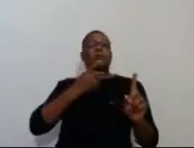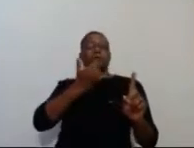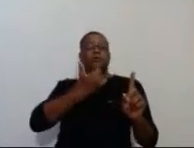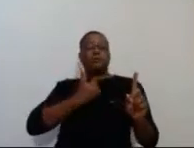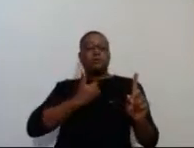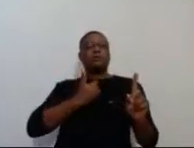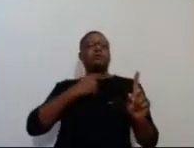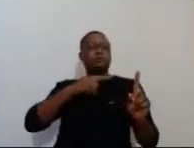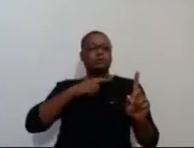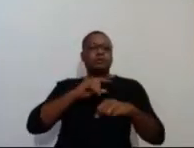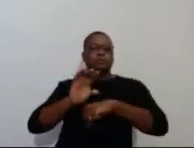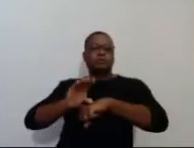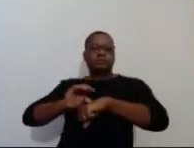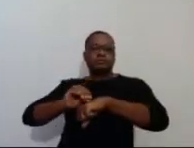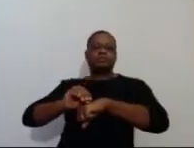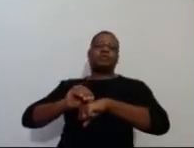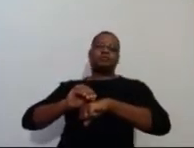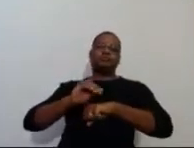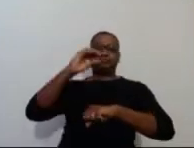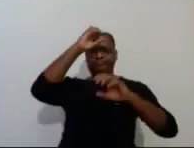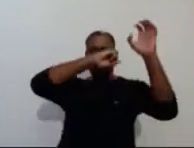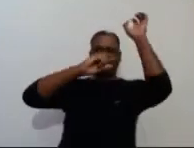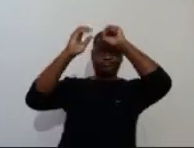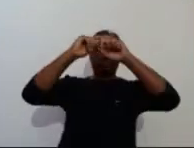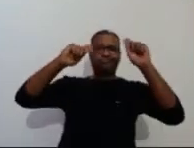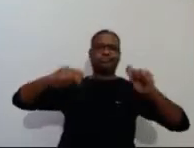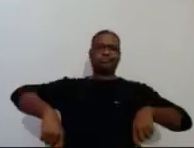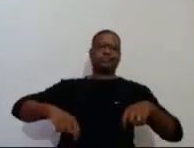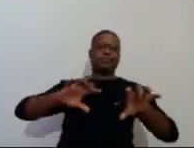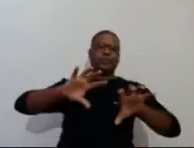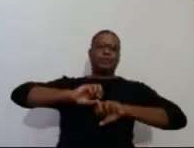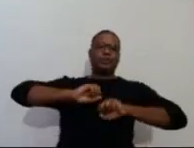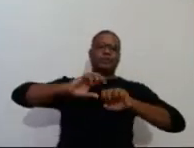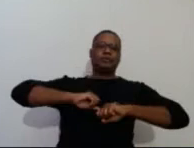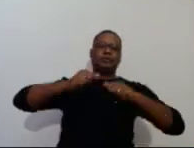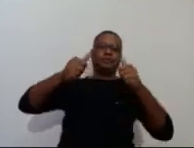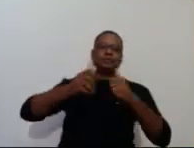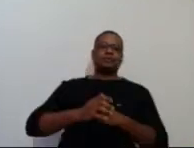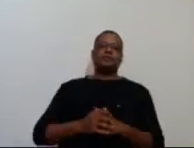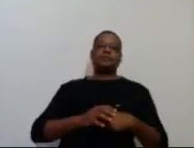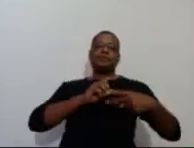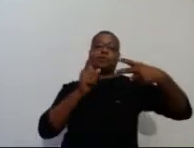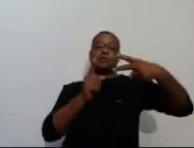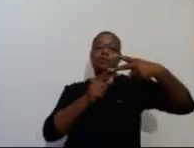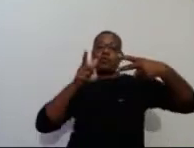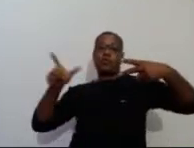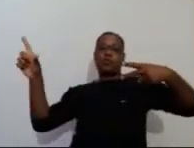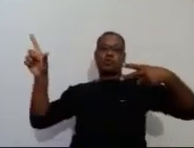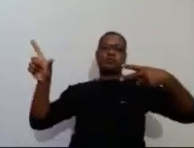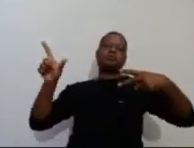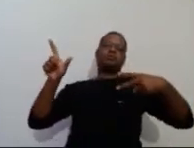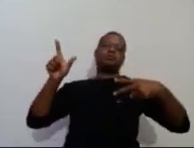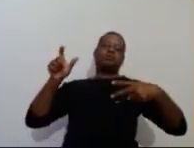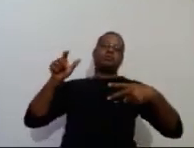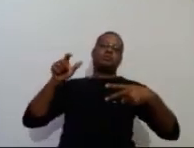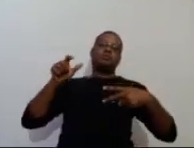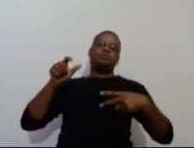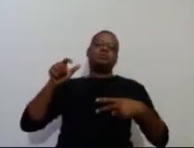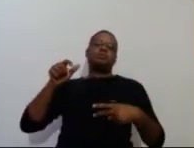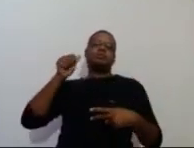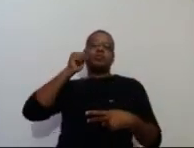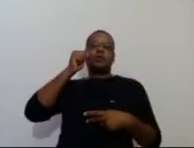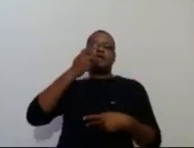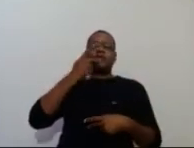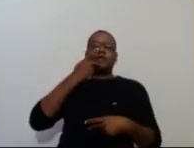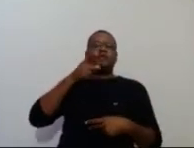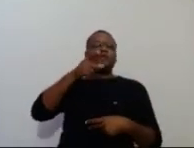tenho podcasts gravados. Muito bem. Arlan Alves, a palestrante é você, Deise, deu um exemplo de um teórico que ela